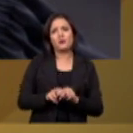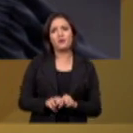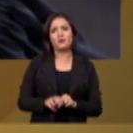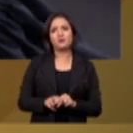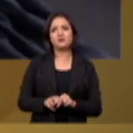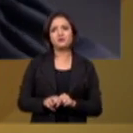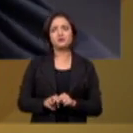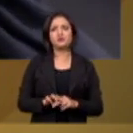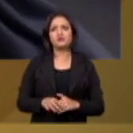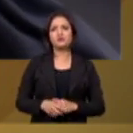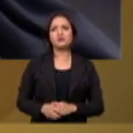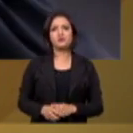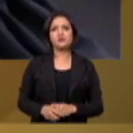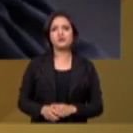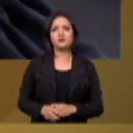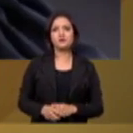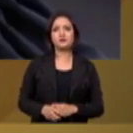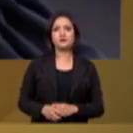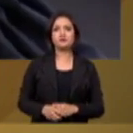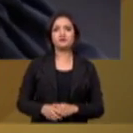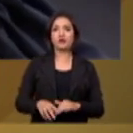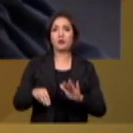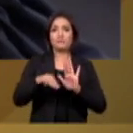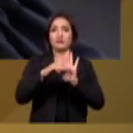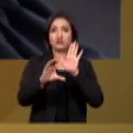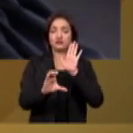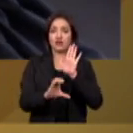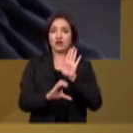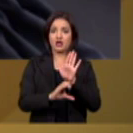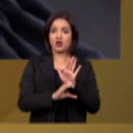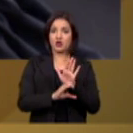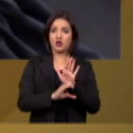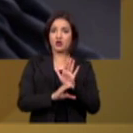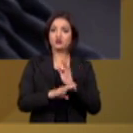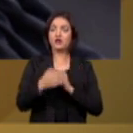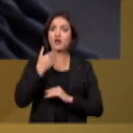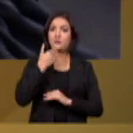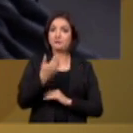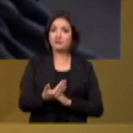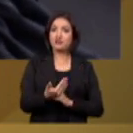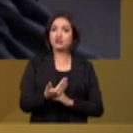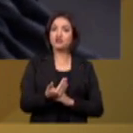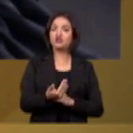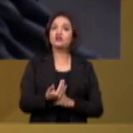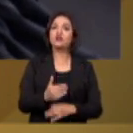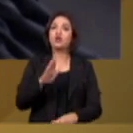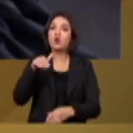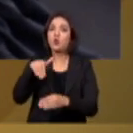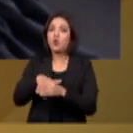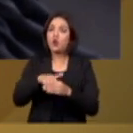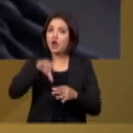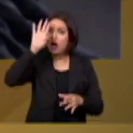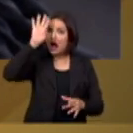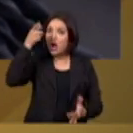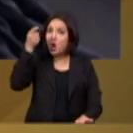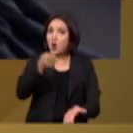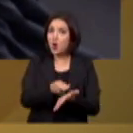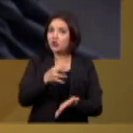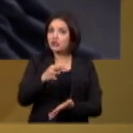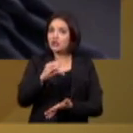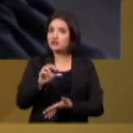dois minutos o lado seguida o órgão tcu nº